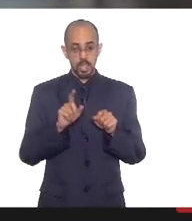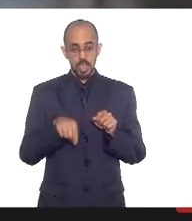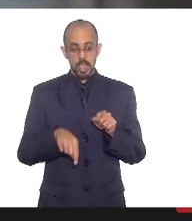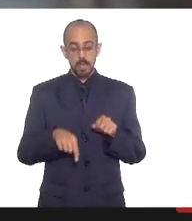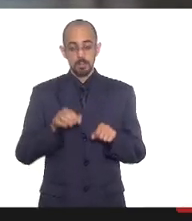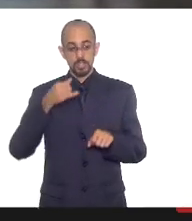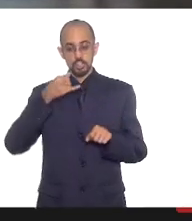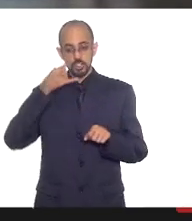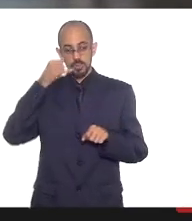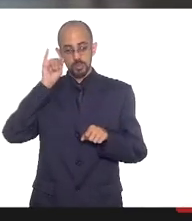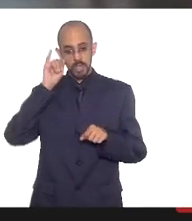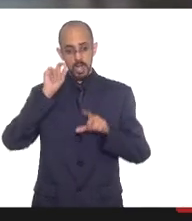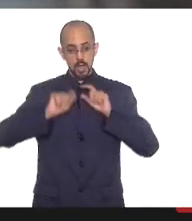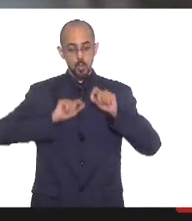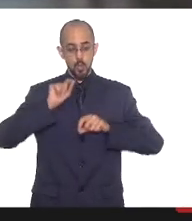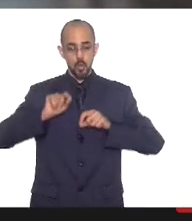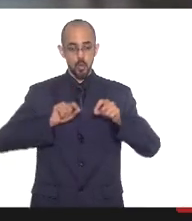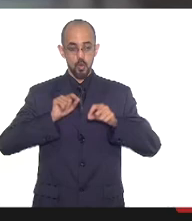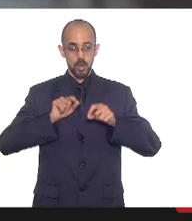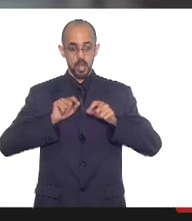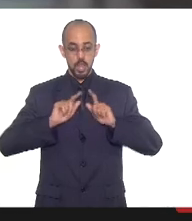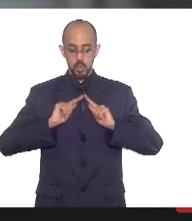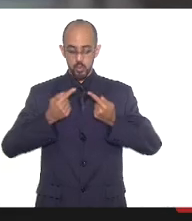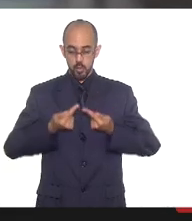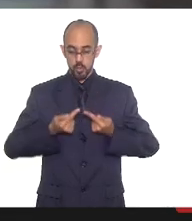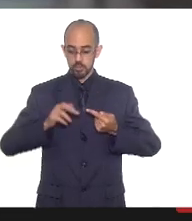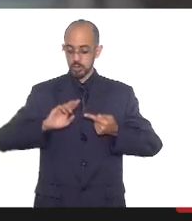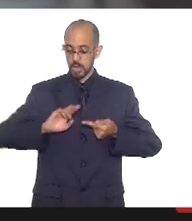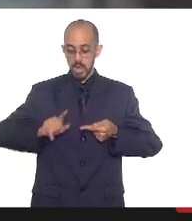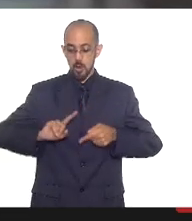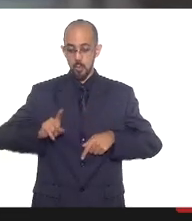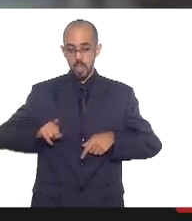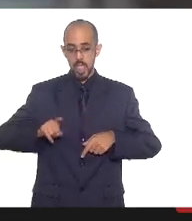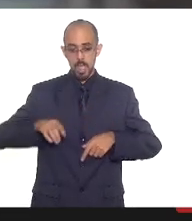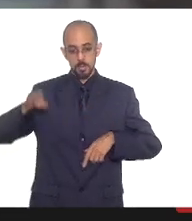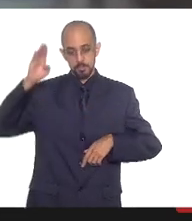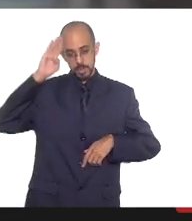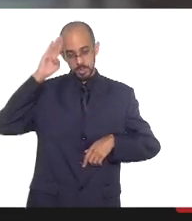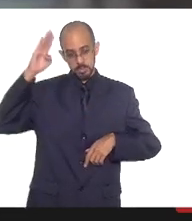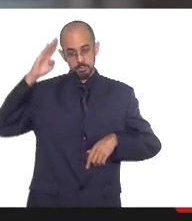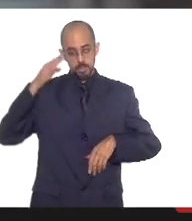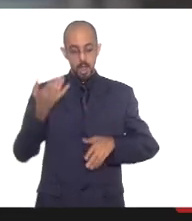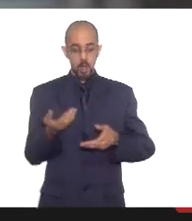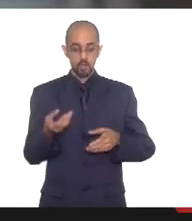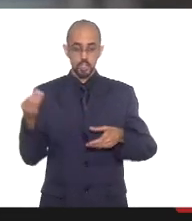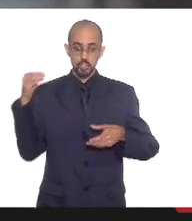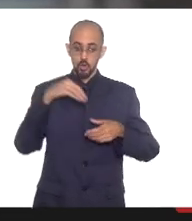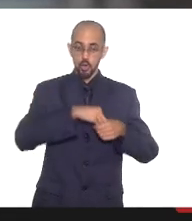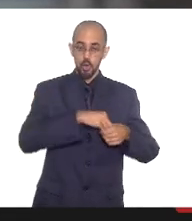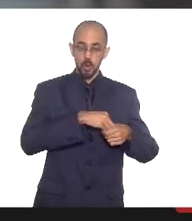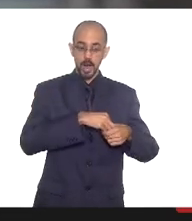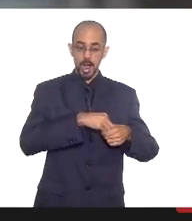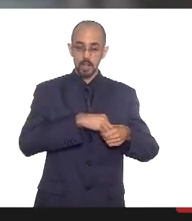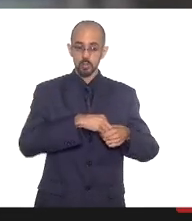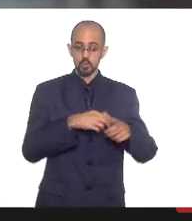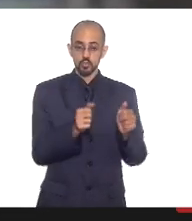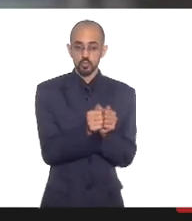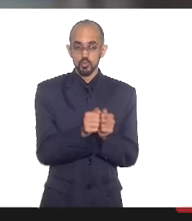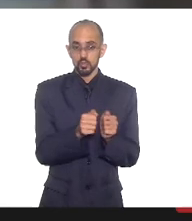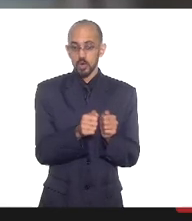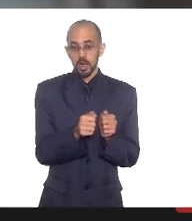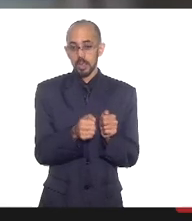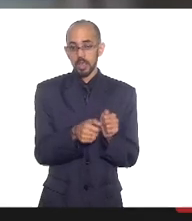para que grupos que não são proletários e quando fica super biológico sejam incluídos na frente de outros grupos